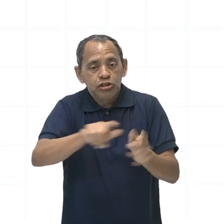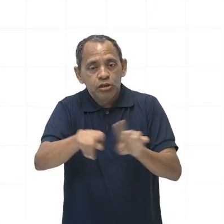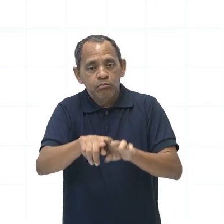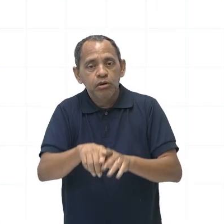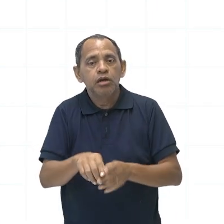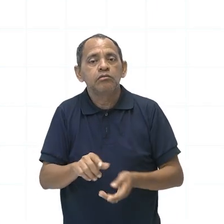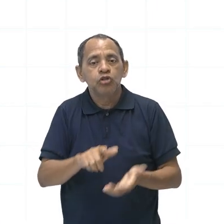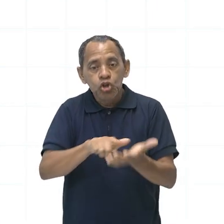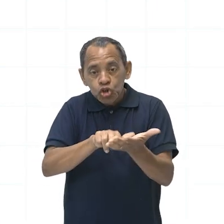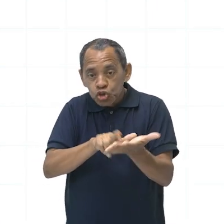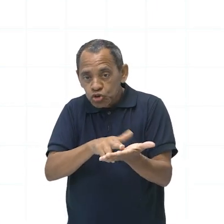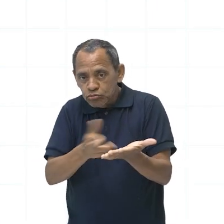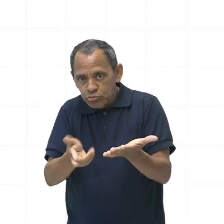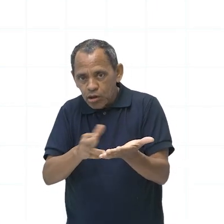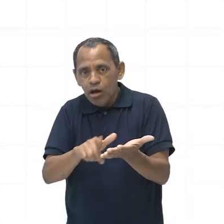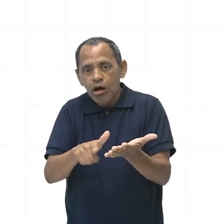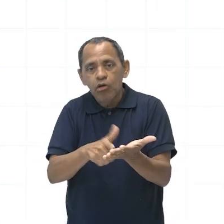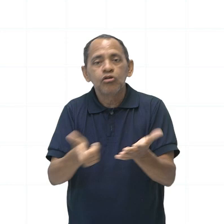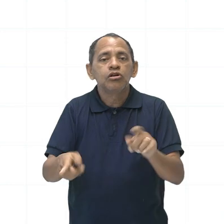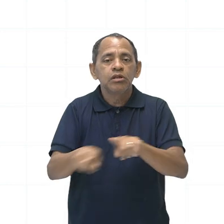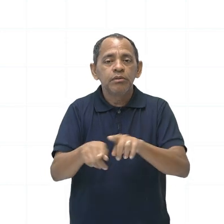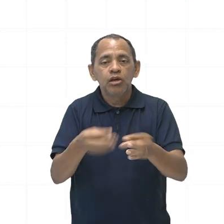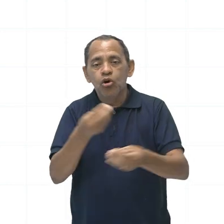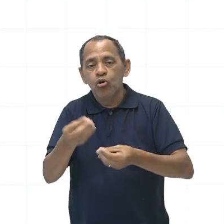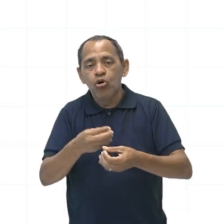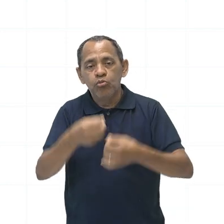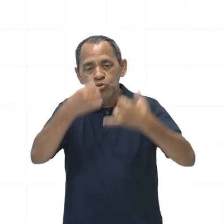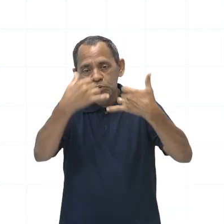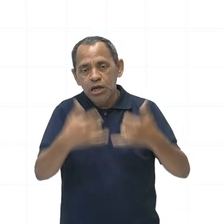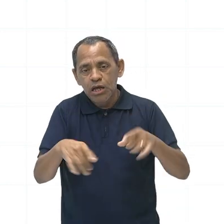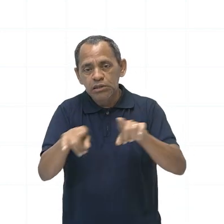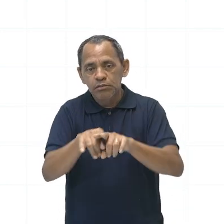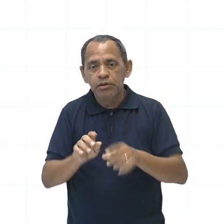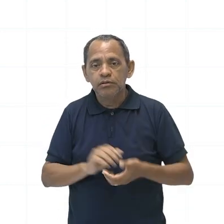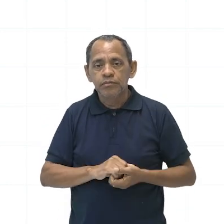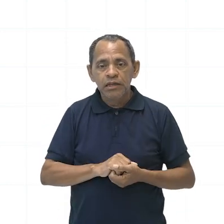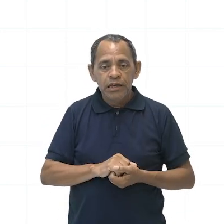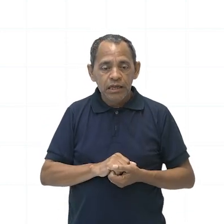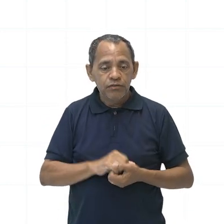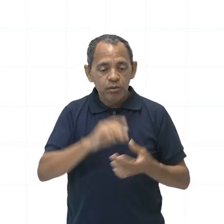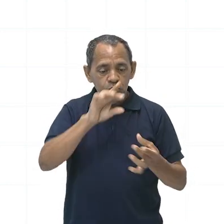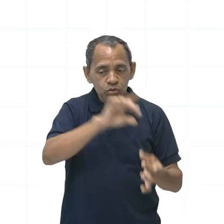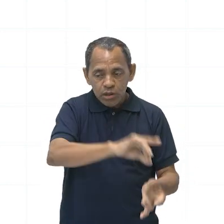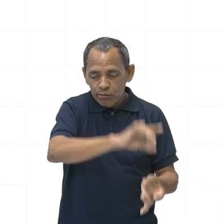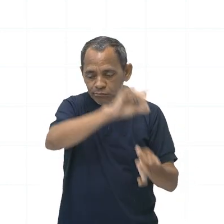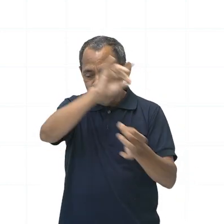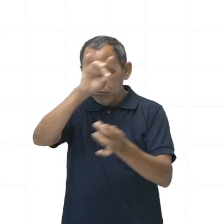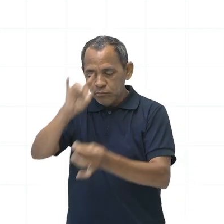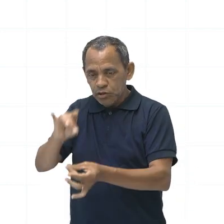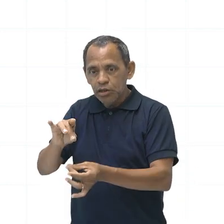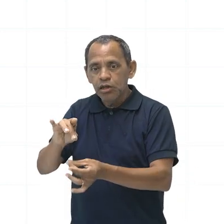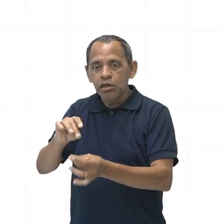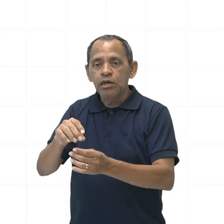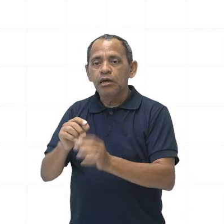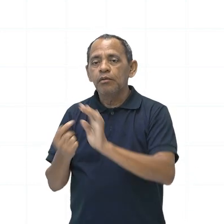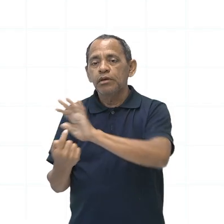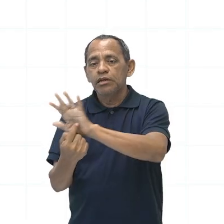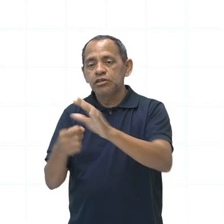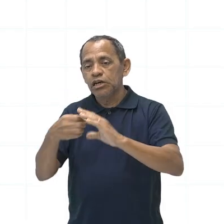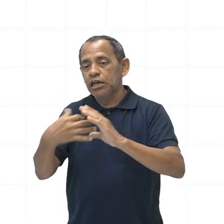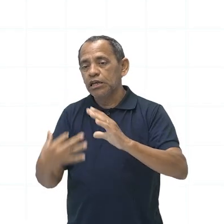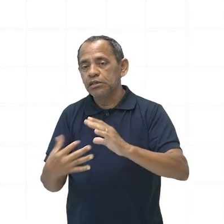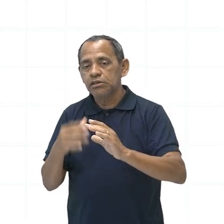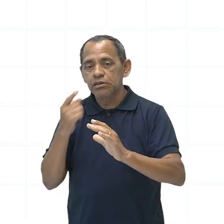aí, a crônica vai transitar entre esses dois campos, apresentando as seguintes características. Vamos lá,